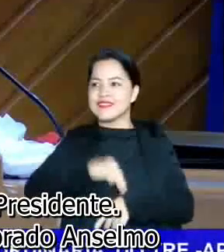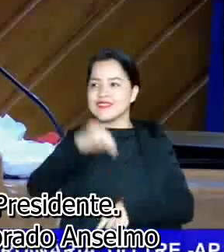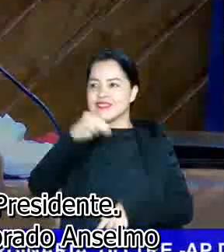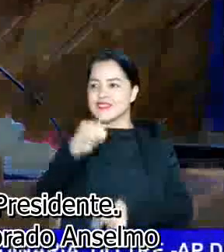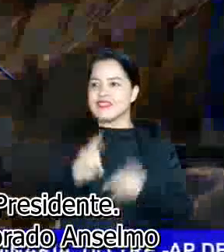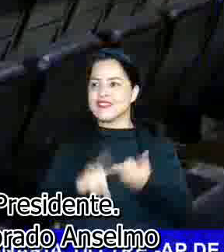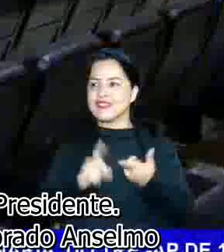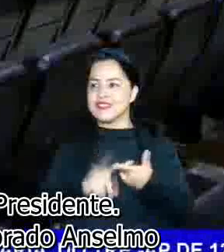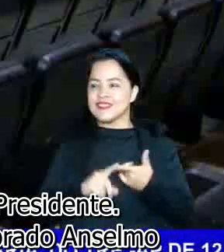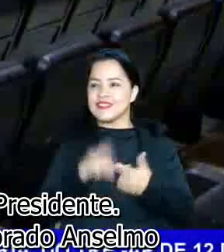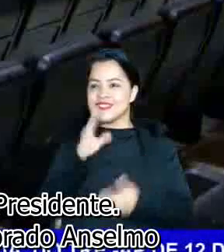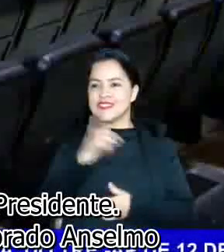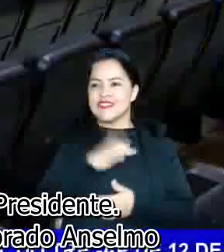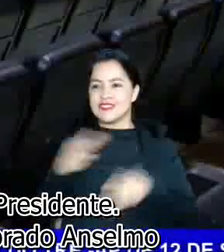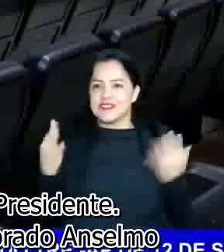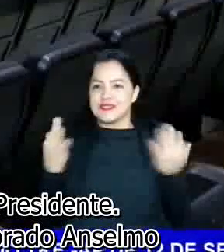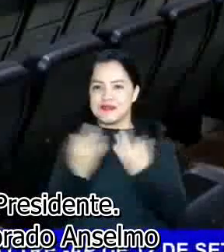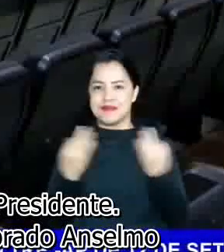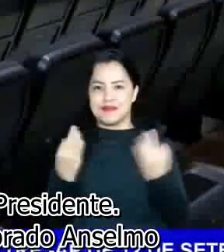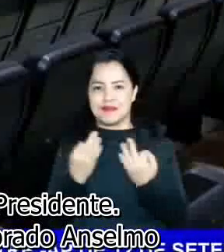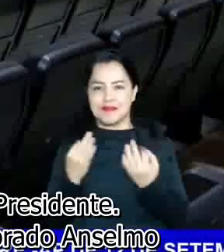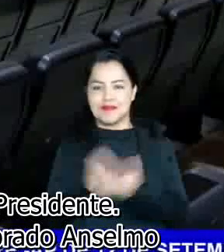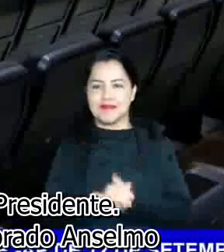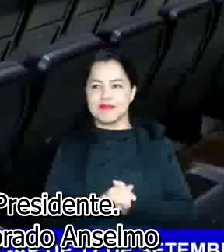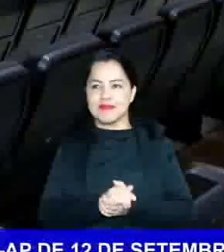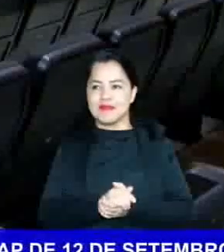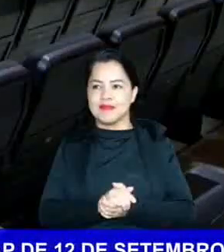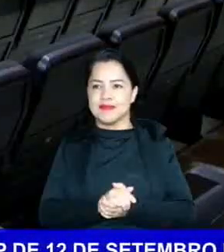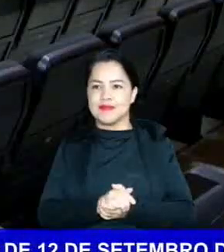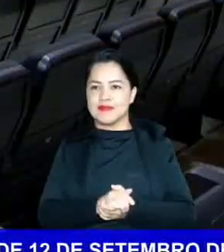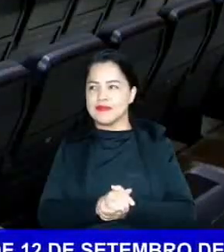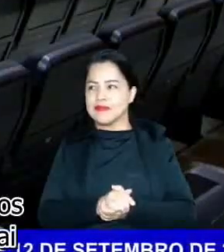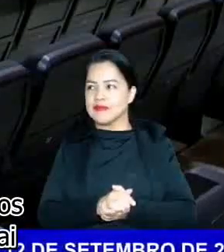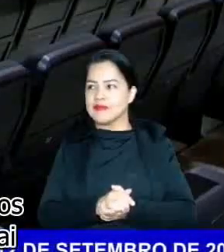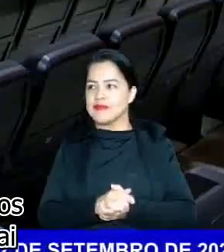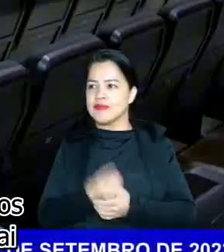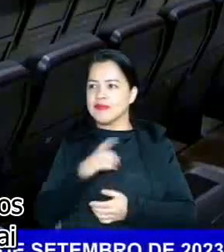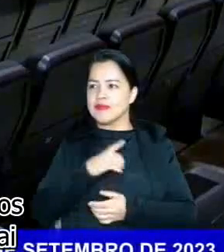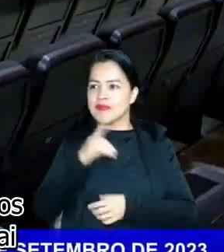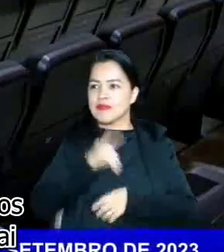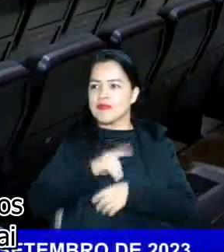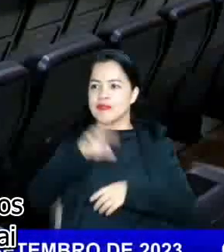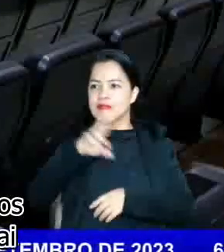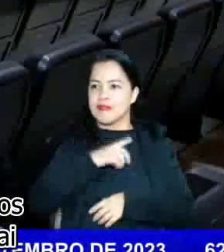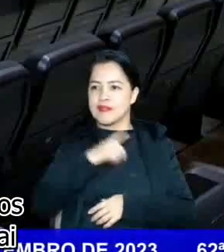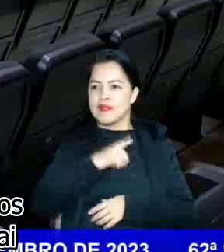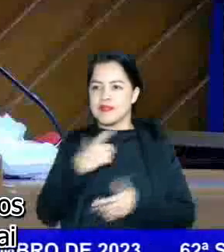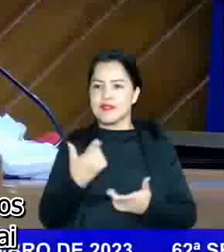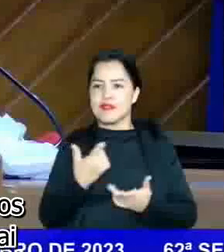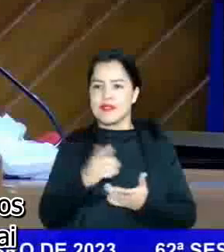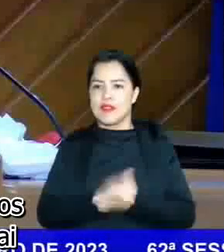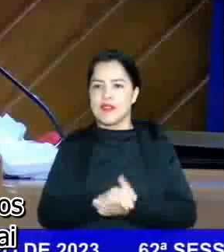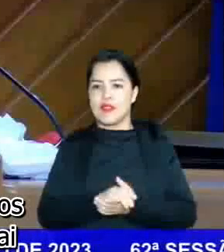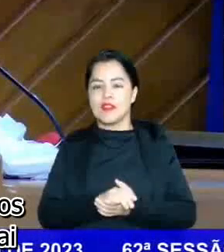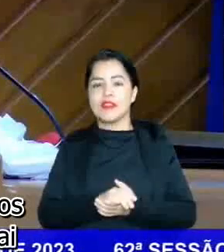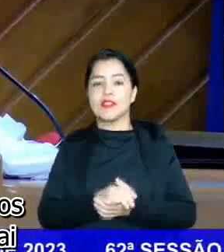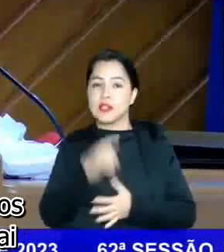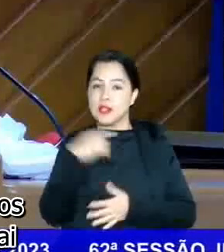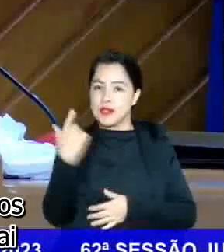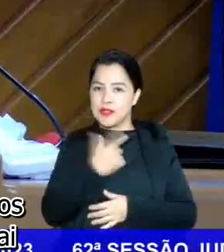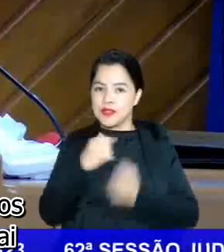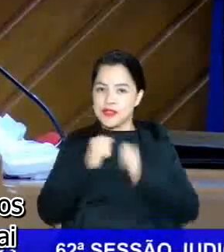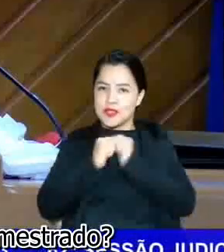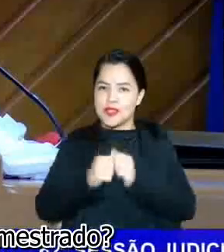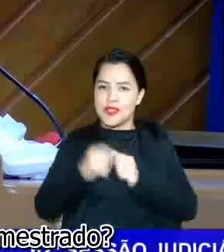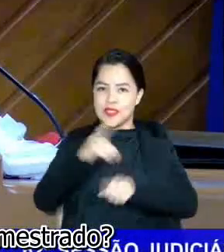presidente. Perfeito. O Anselmo também já tem mestrado. Tem doutorado, Anselmo? Ainda não, né? Então, pronto. Qualquer dia vamos fazer o doutorado com o